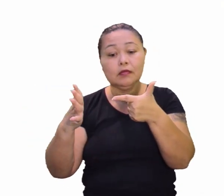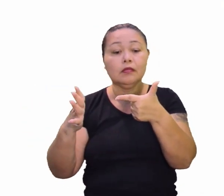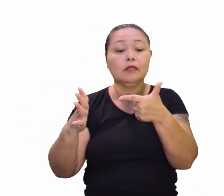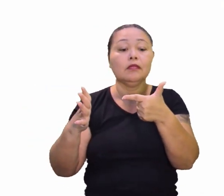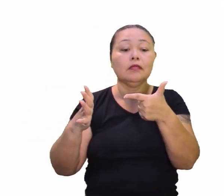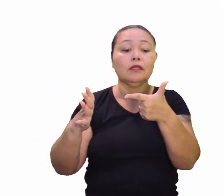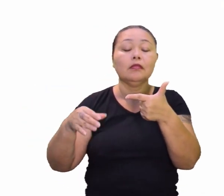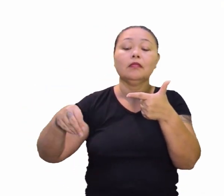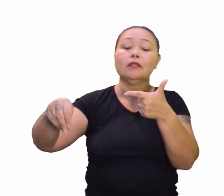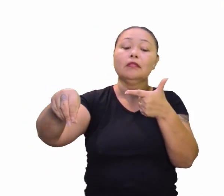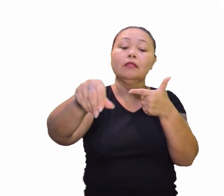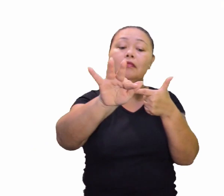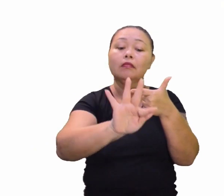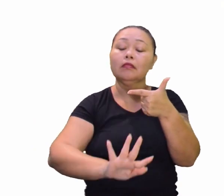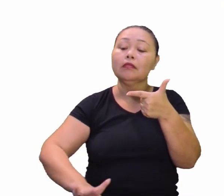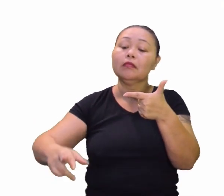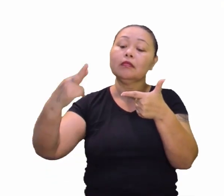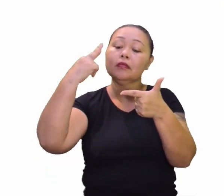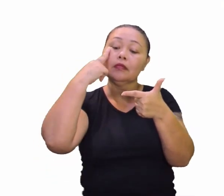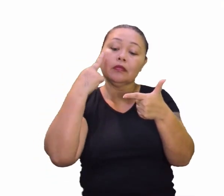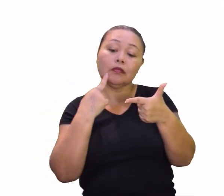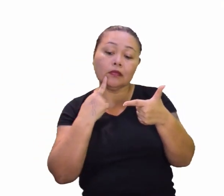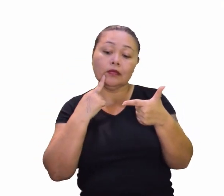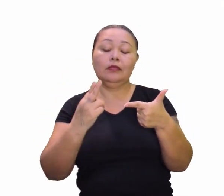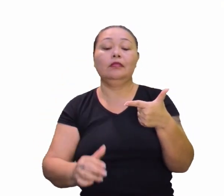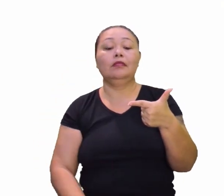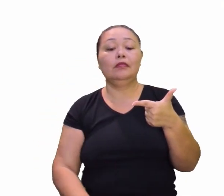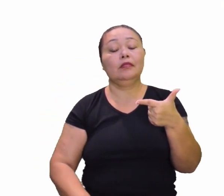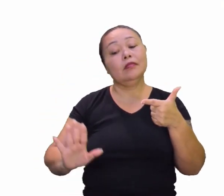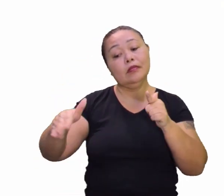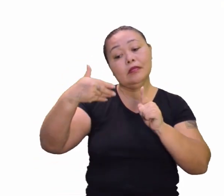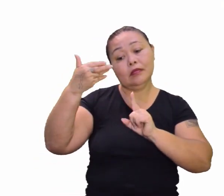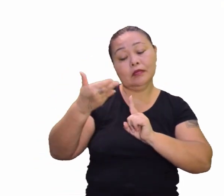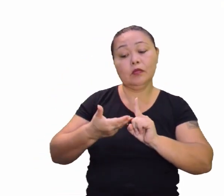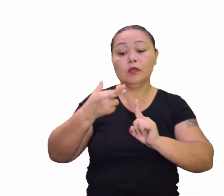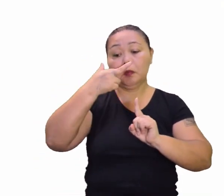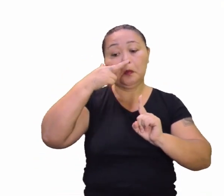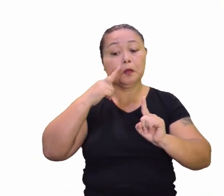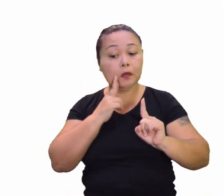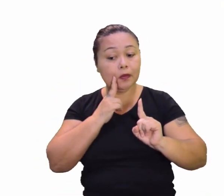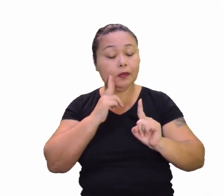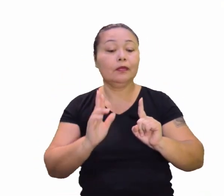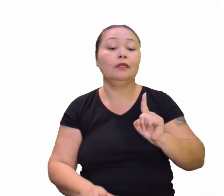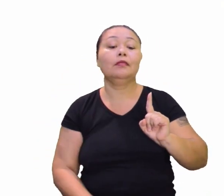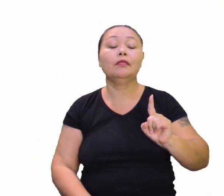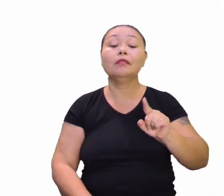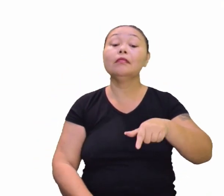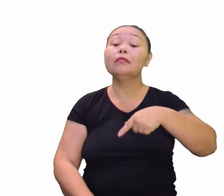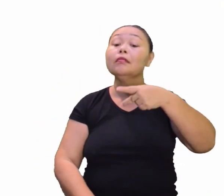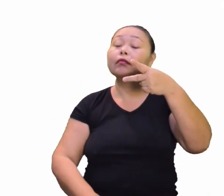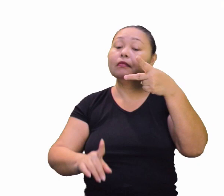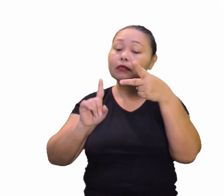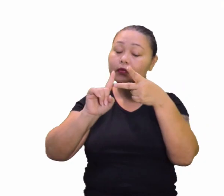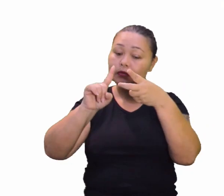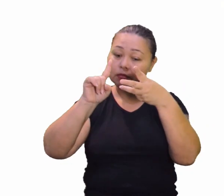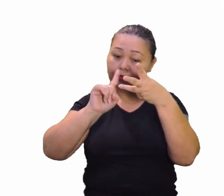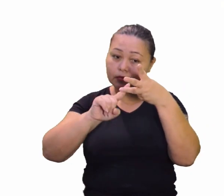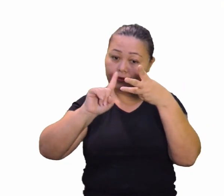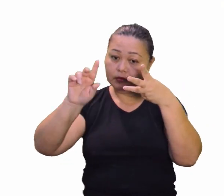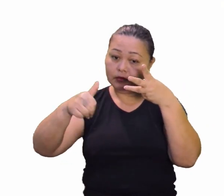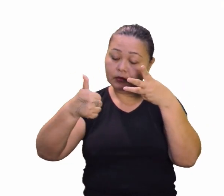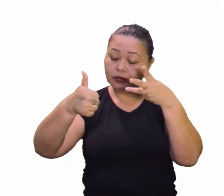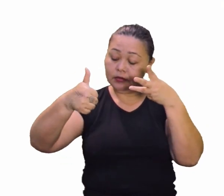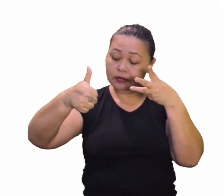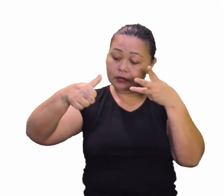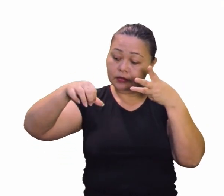1956, de Território Federal de Rondônia, em homenagem a Rondônia. Exato. E lá em